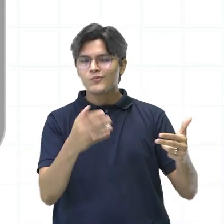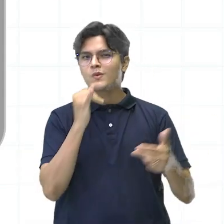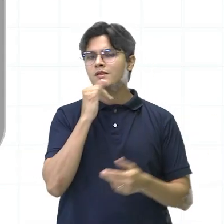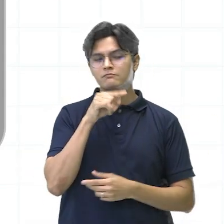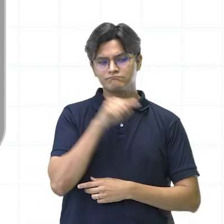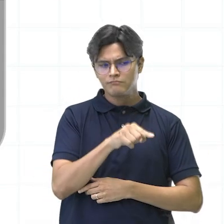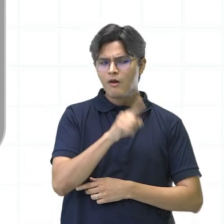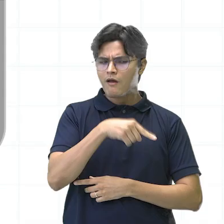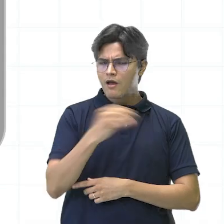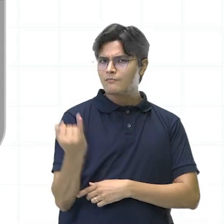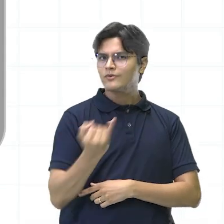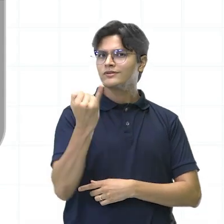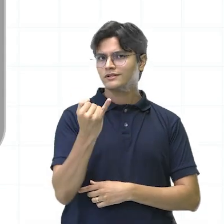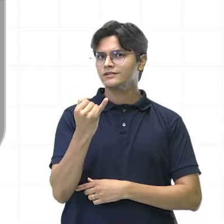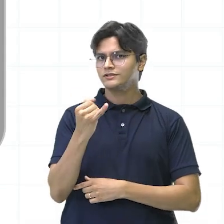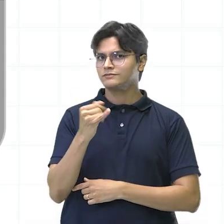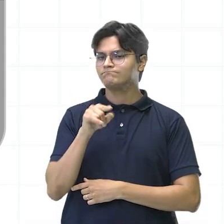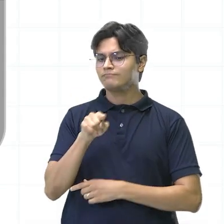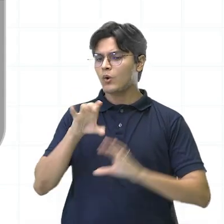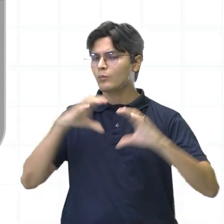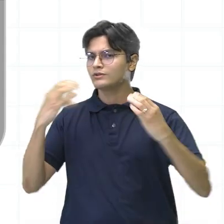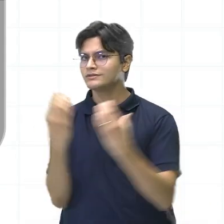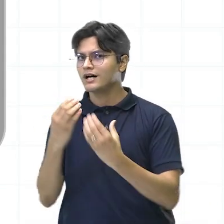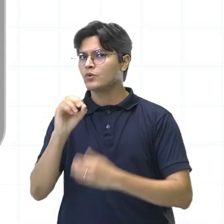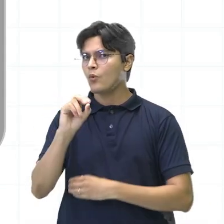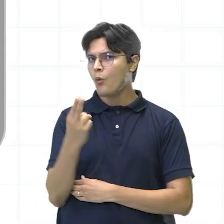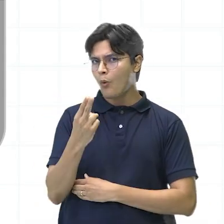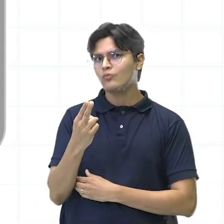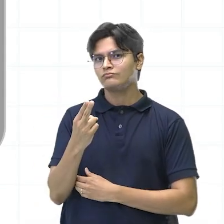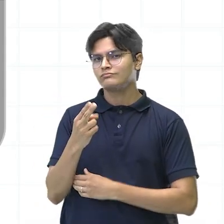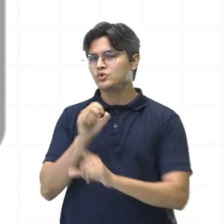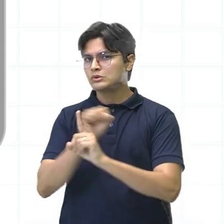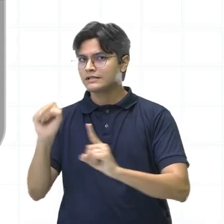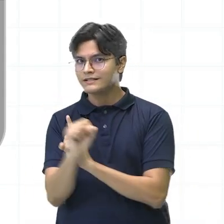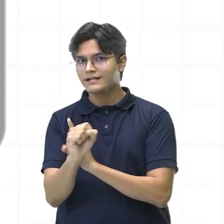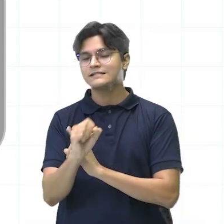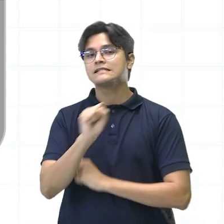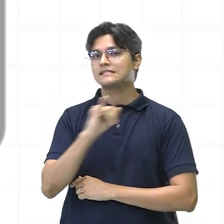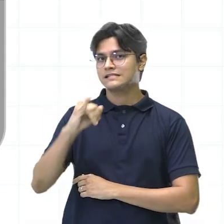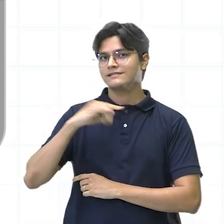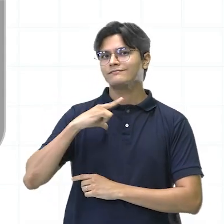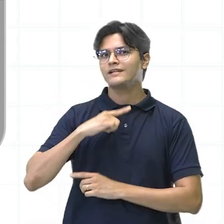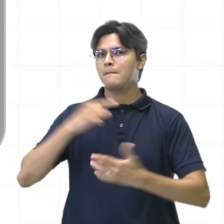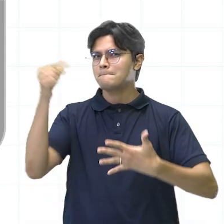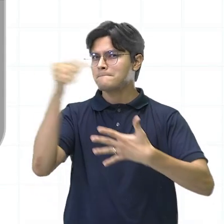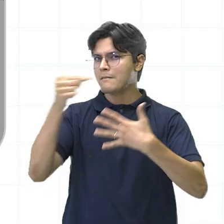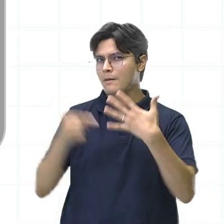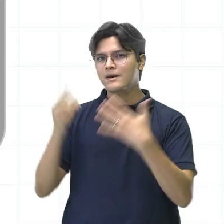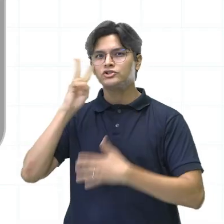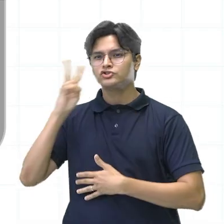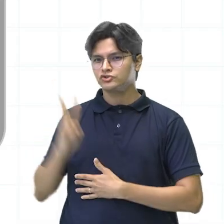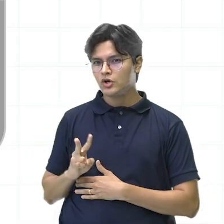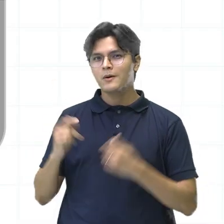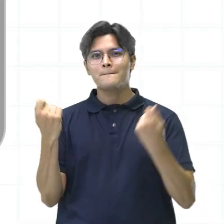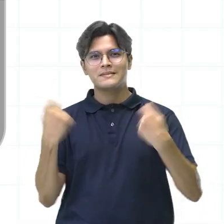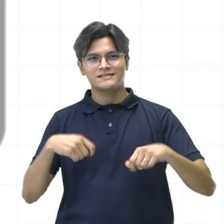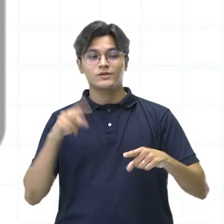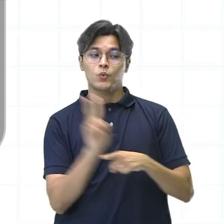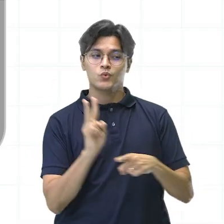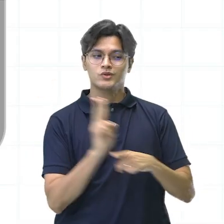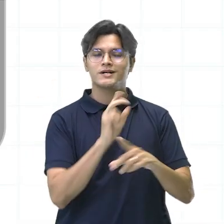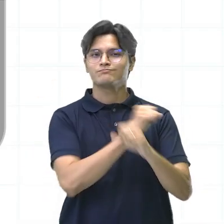uma comunidade, traz questão histórica, nós temos que cuidar e não depredar. Então,